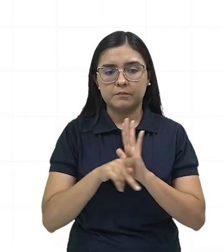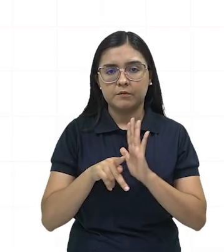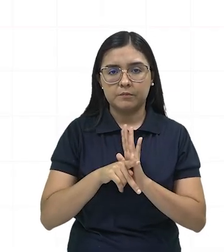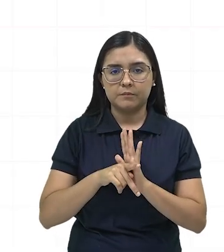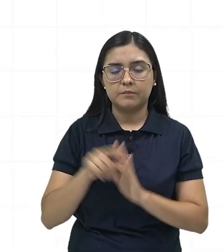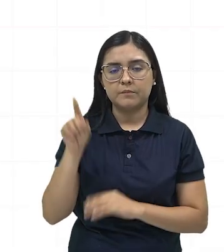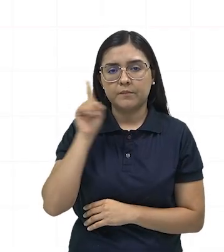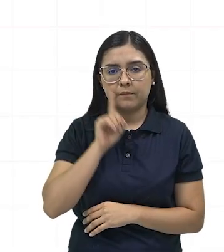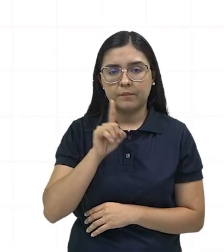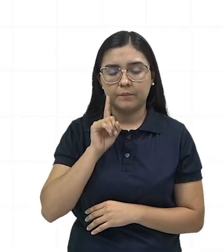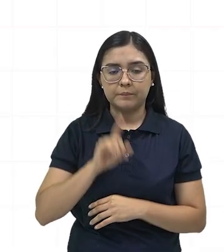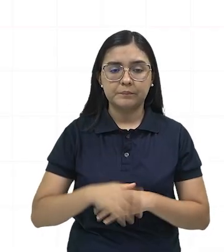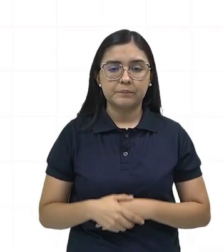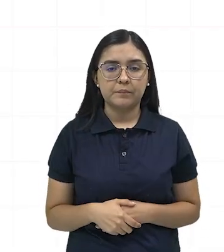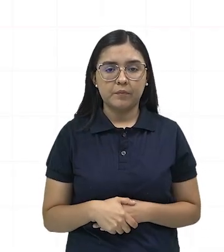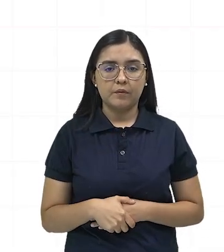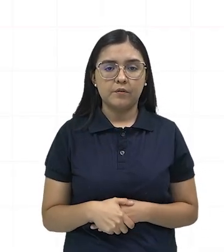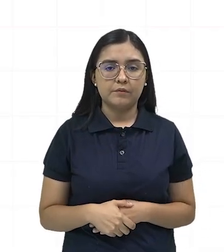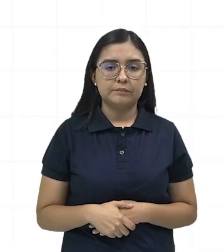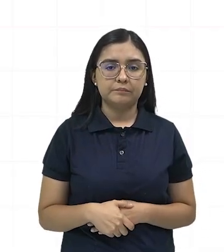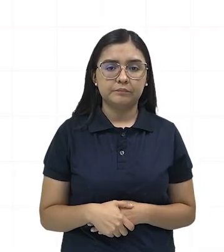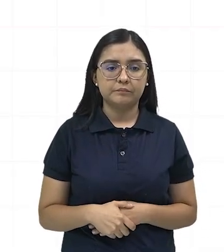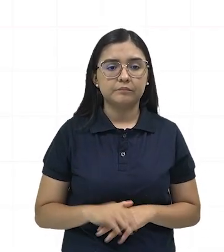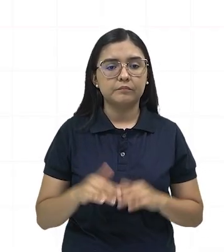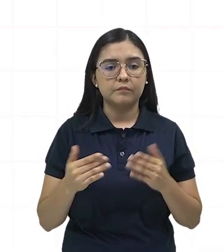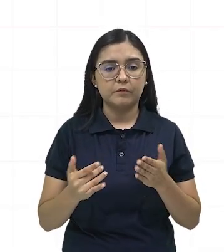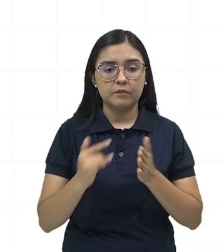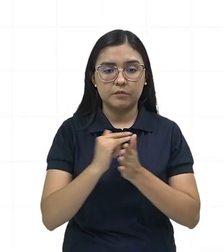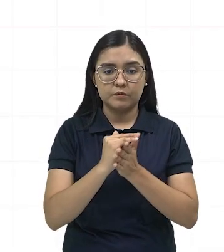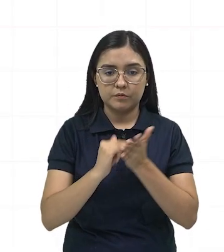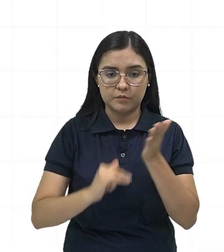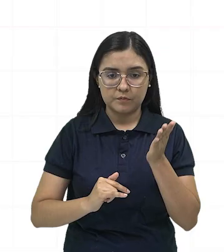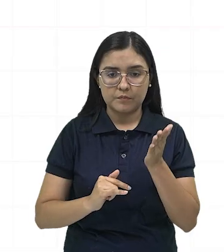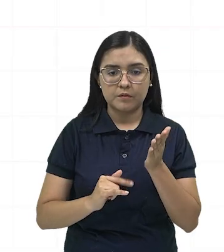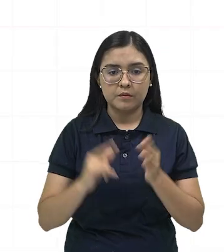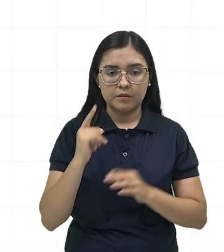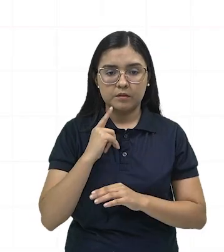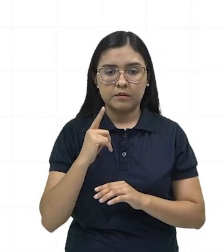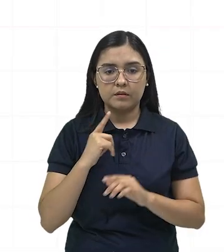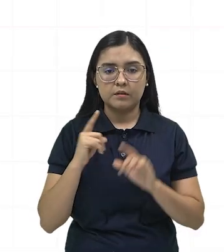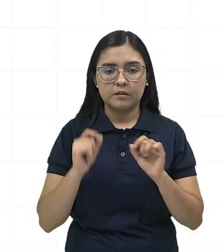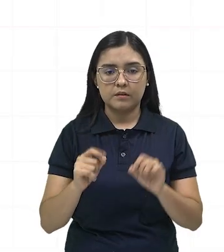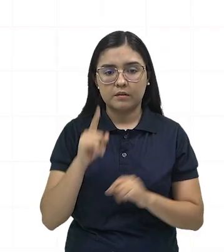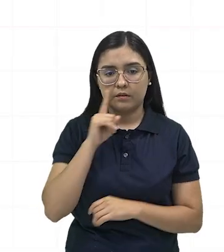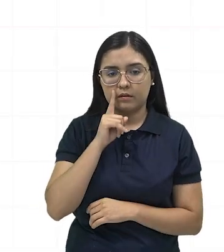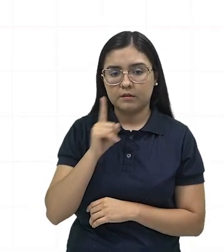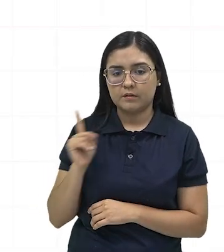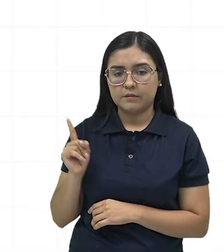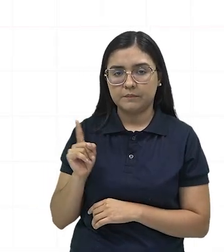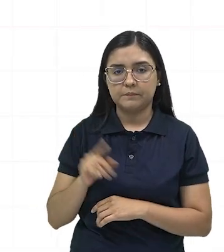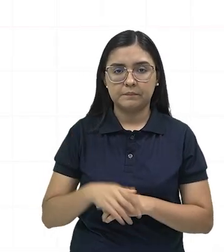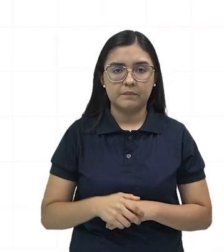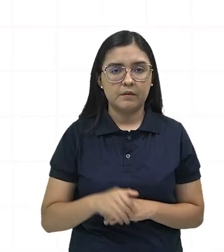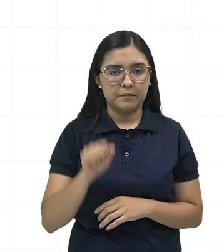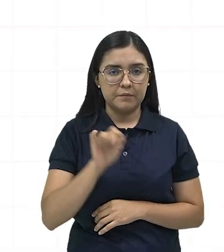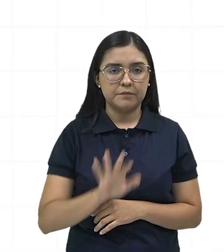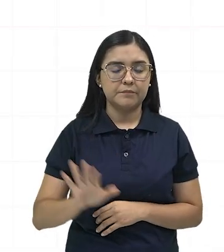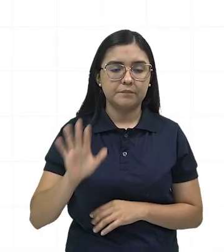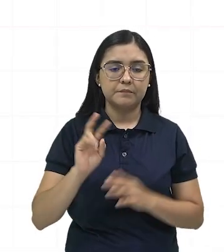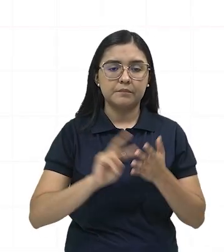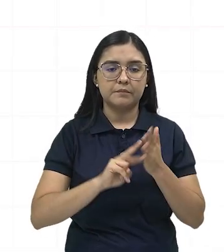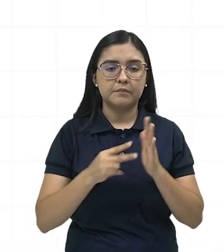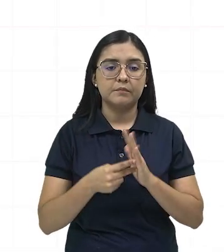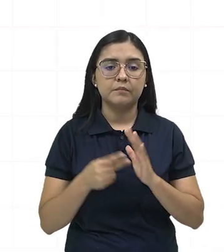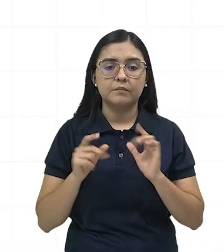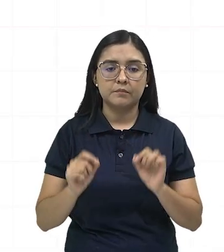dos Estados Unidos da América, tá bom? Esse documento que temos aí, né, está escrito no título We the People,